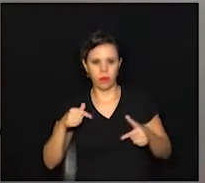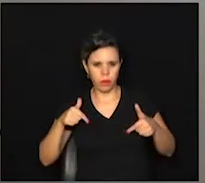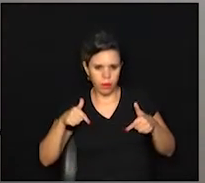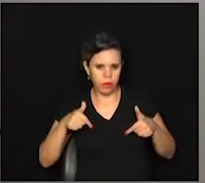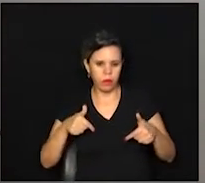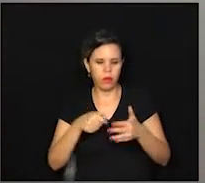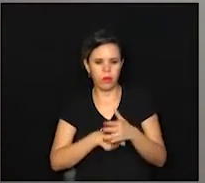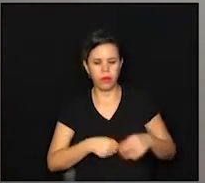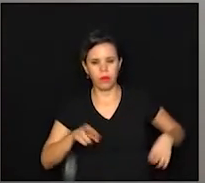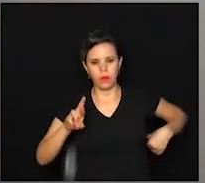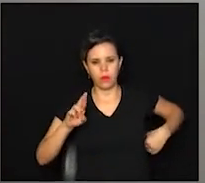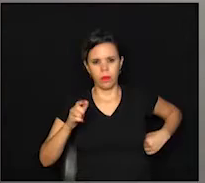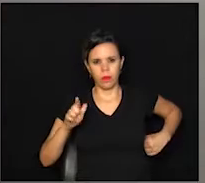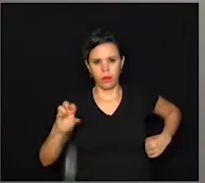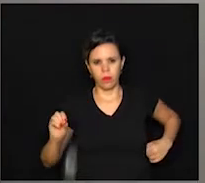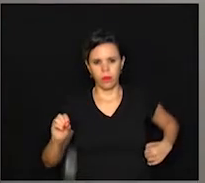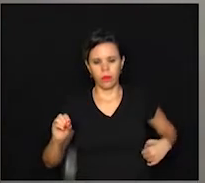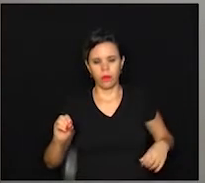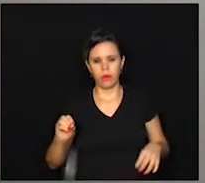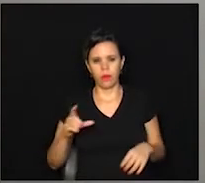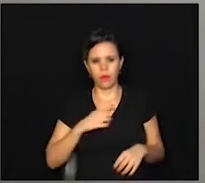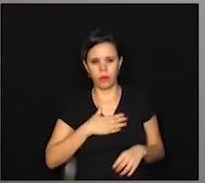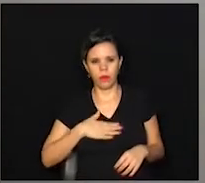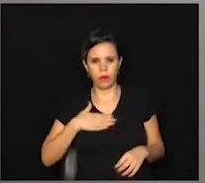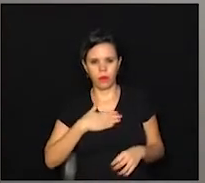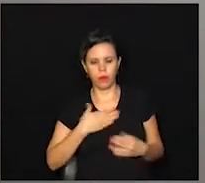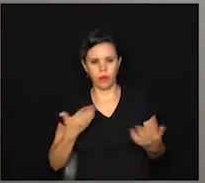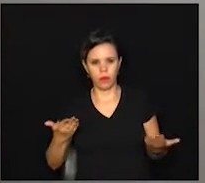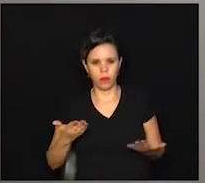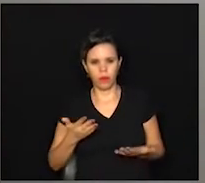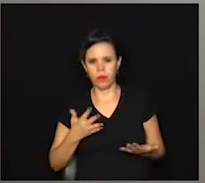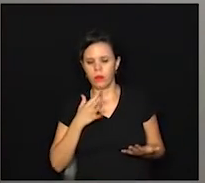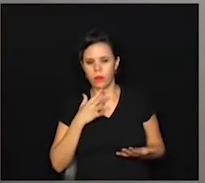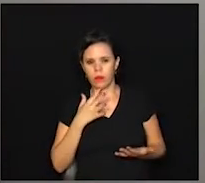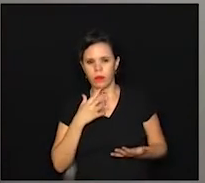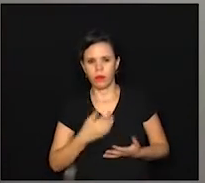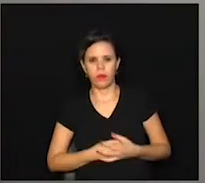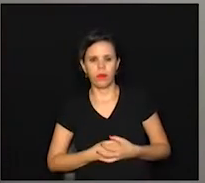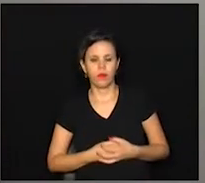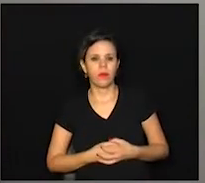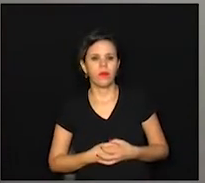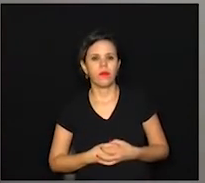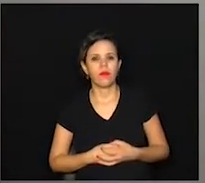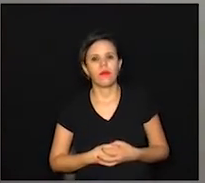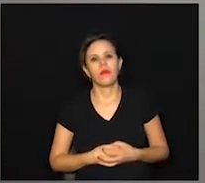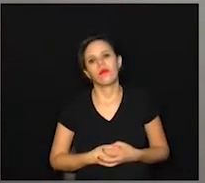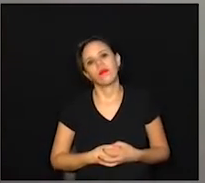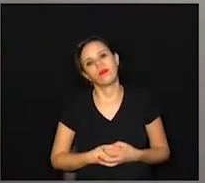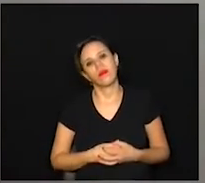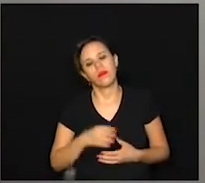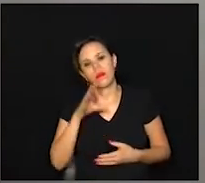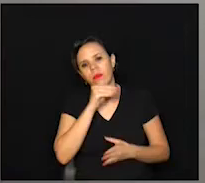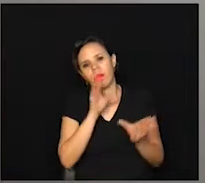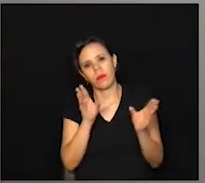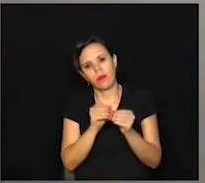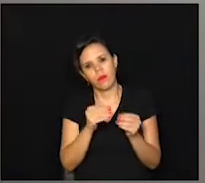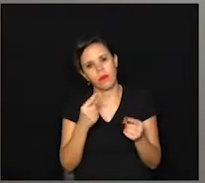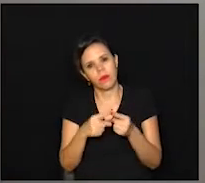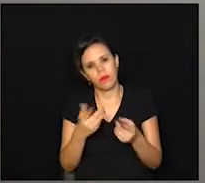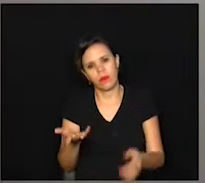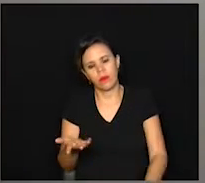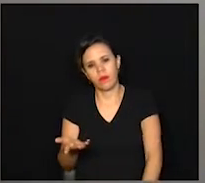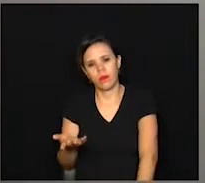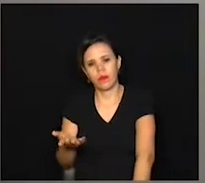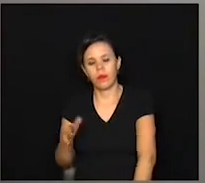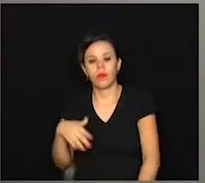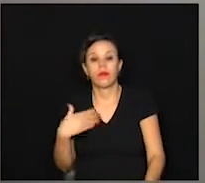e o Rogério Sotile, que eu tenho o prazer agora de estar conhecendo. Bom, eu vou ser bem rápida, porque não sei até quando